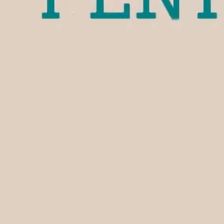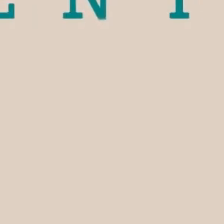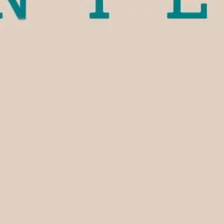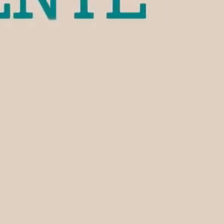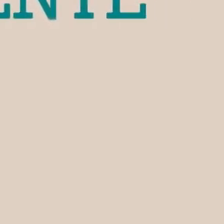E aí